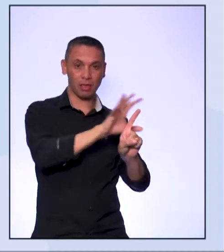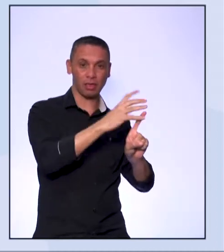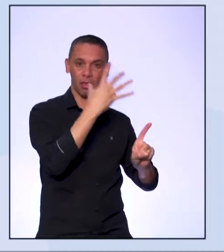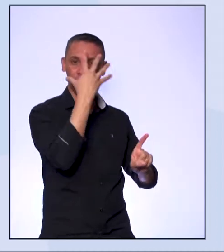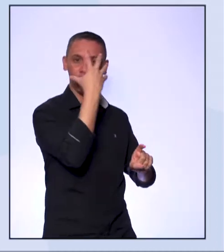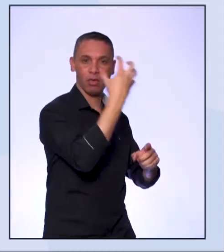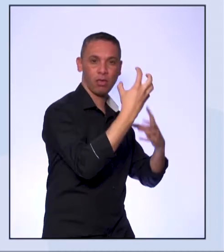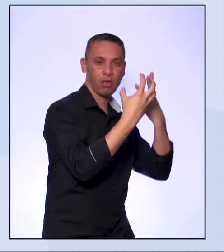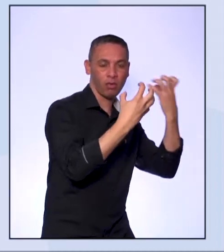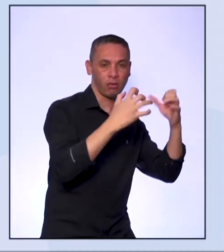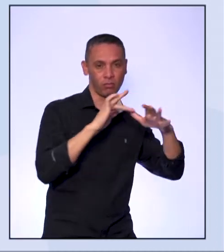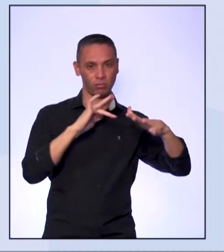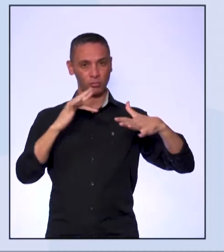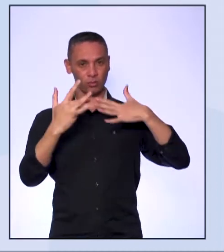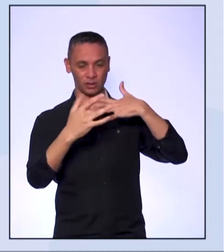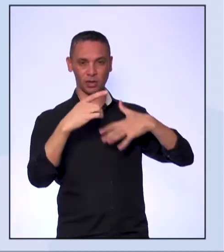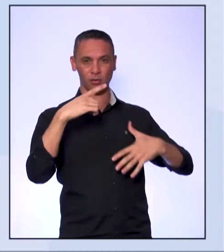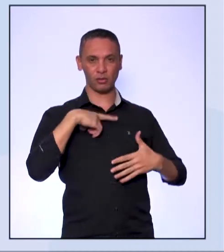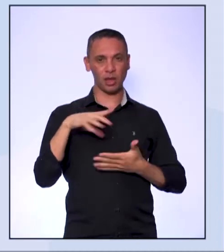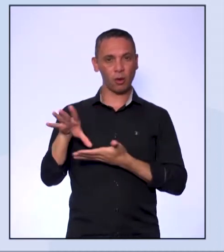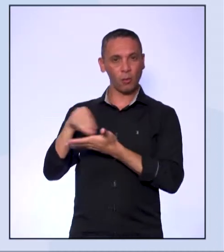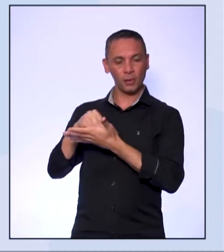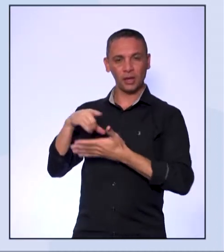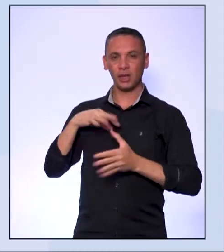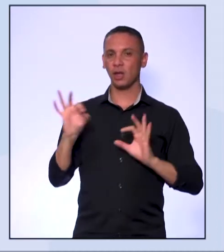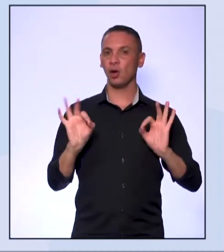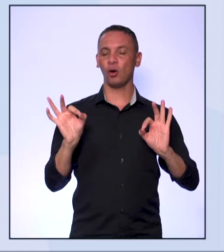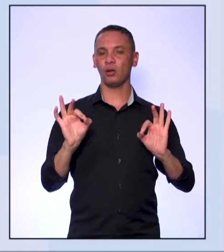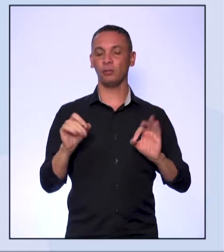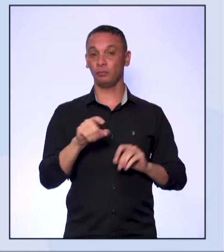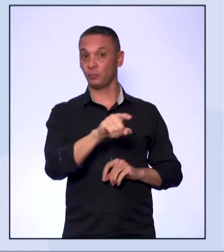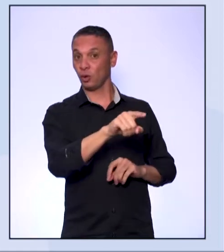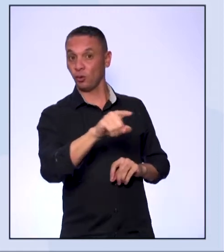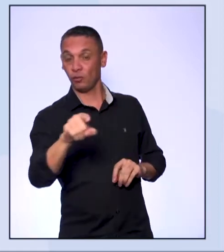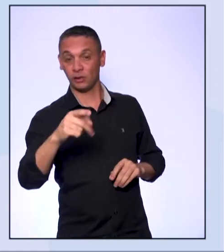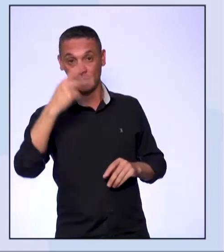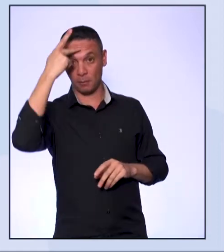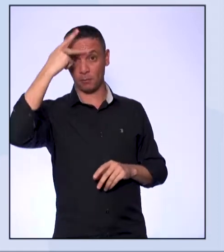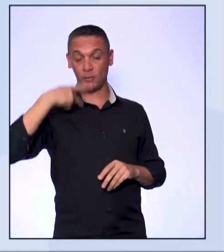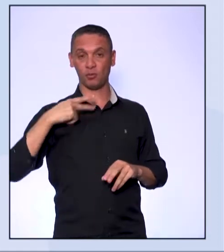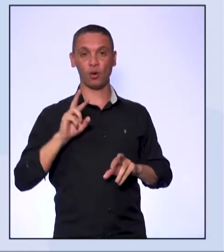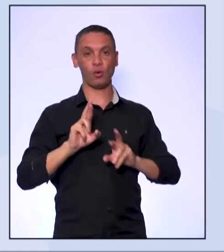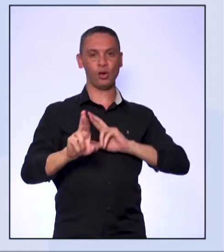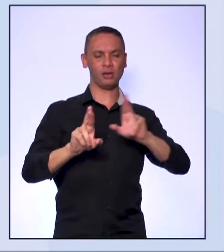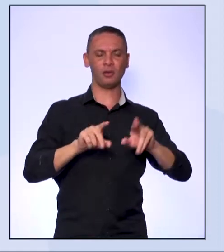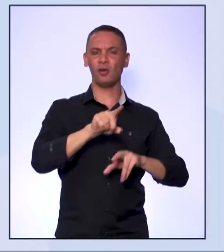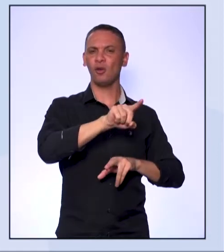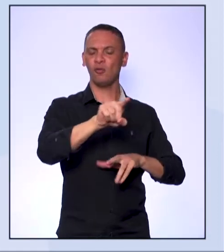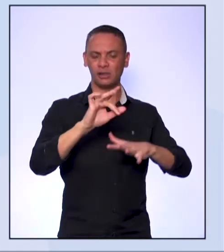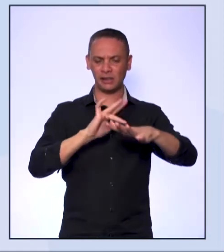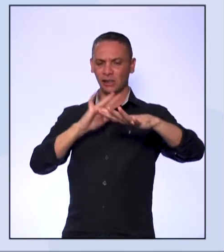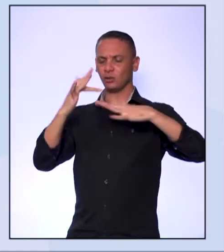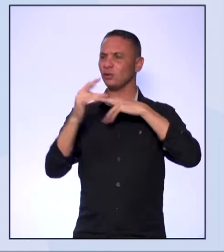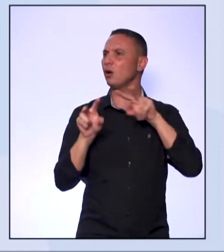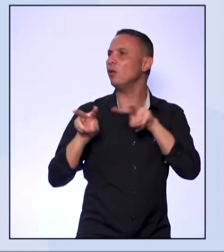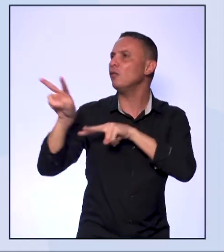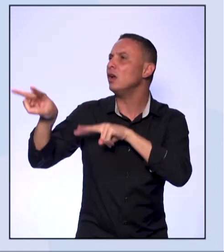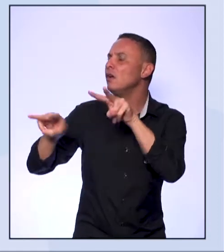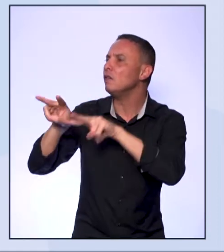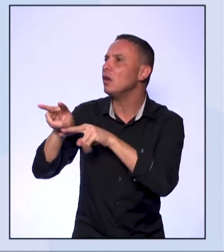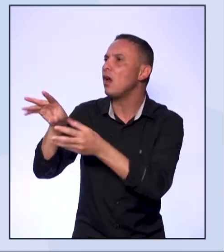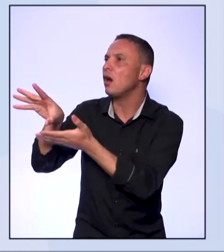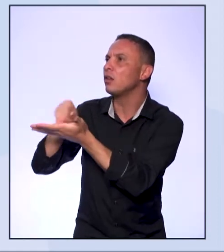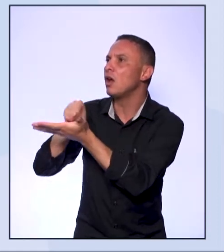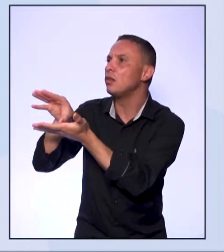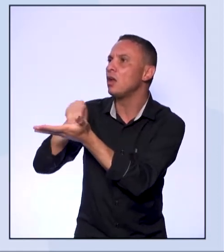deixar essa última questão, na verdade, para que vocês respondam. Vocês são influenciados por quem você segue nas redes sociais? E